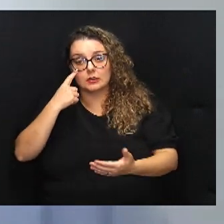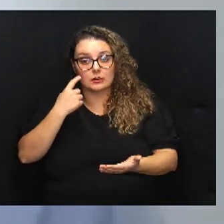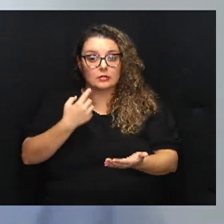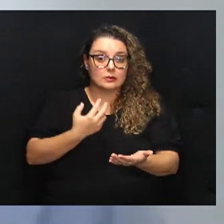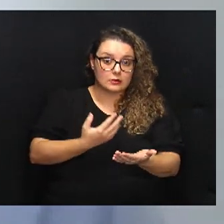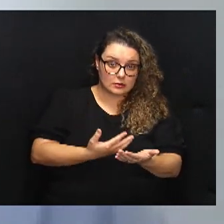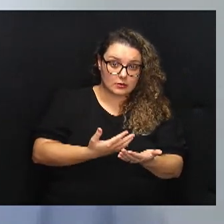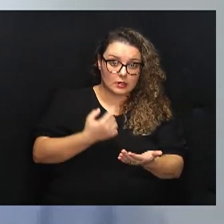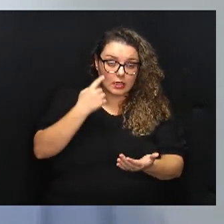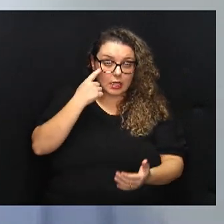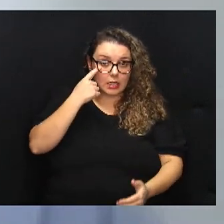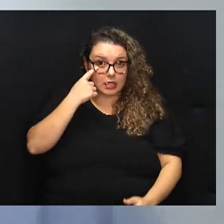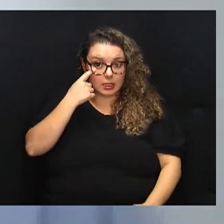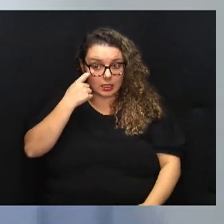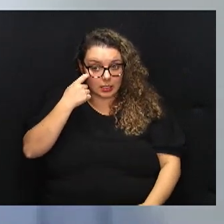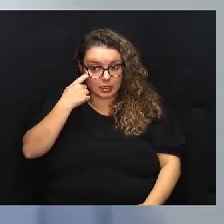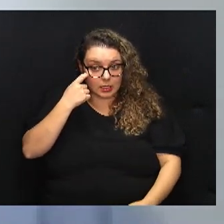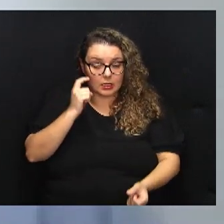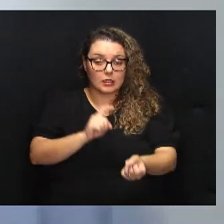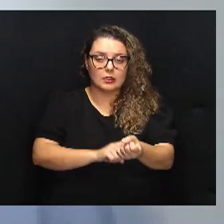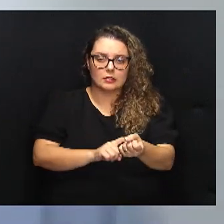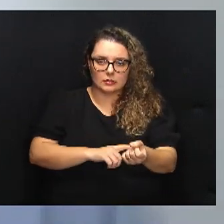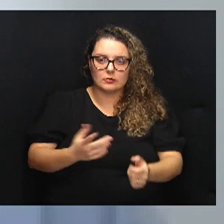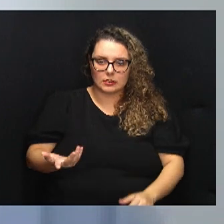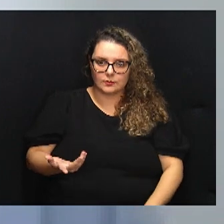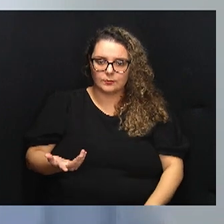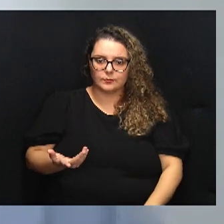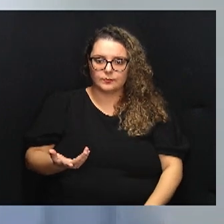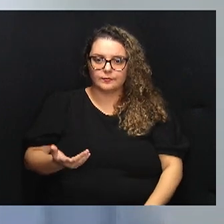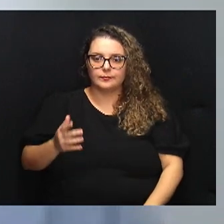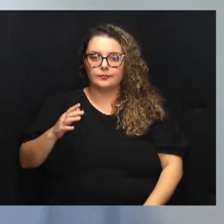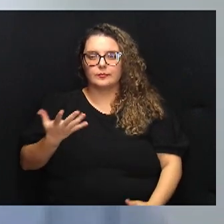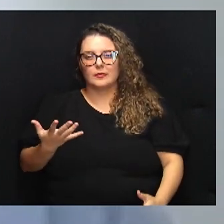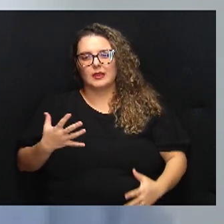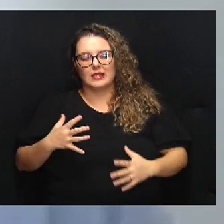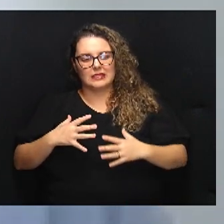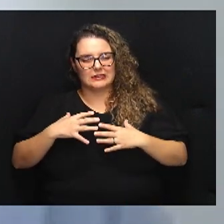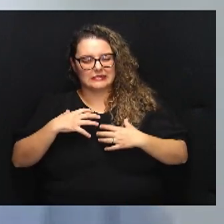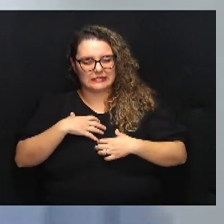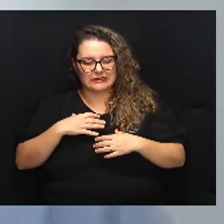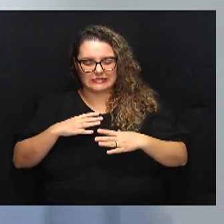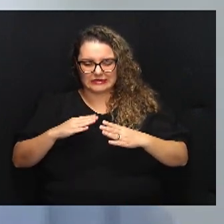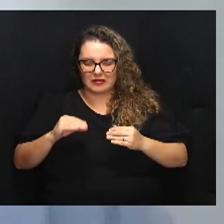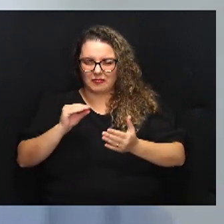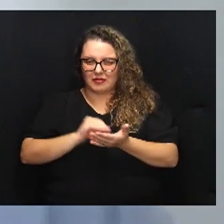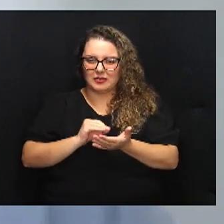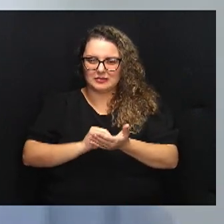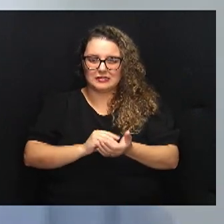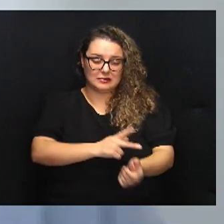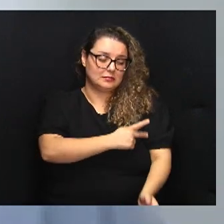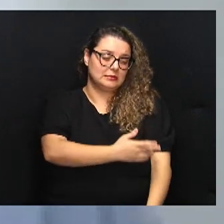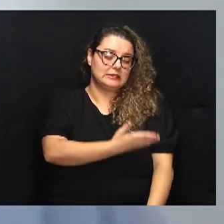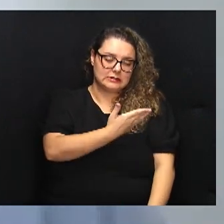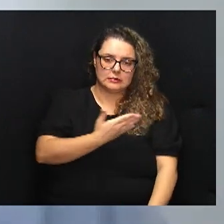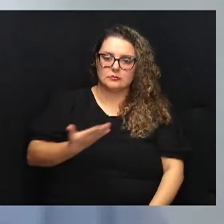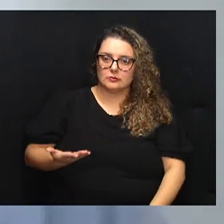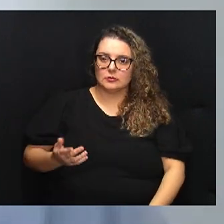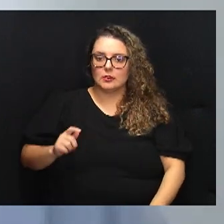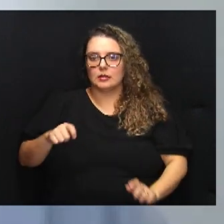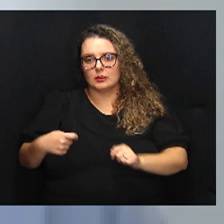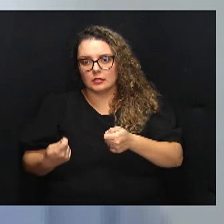né? Algumas vezes as dores, o desconforto pode aumentar a pressão, então a gente dá crises de pressão alta. Então são sintomas